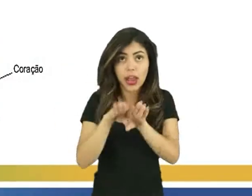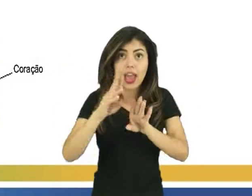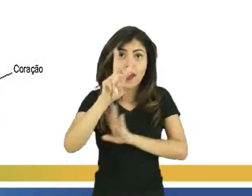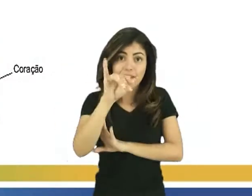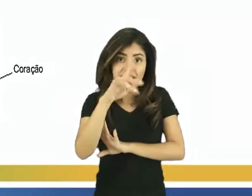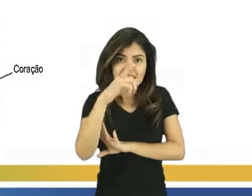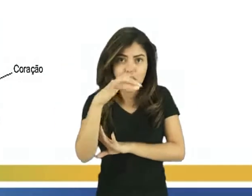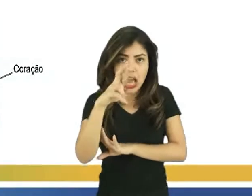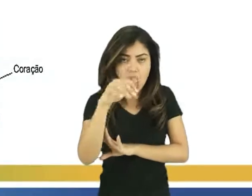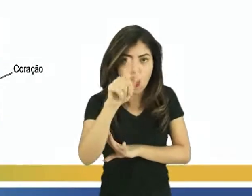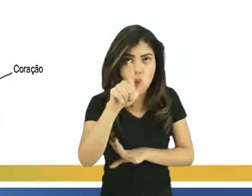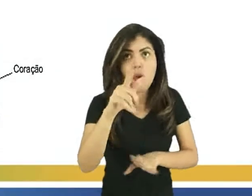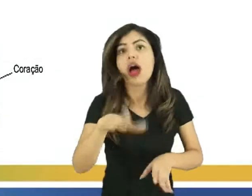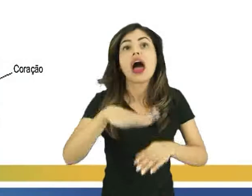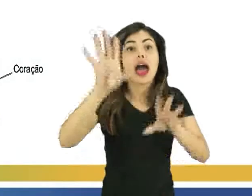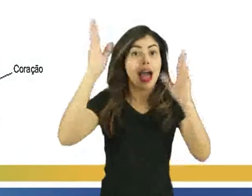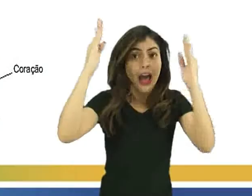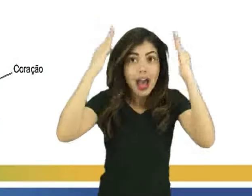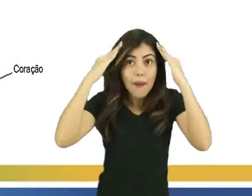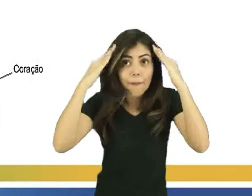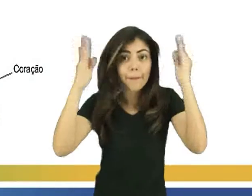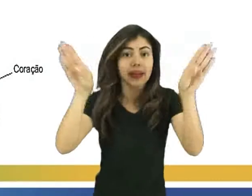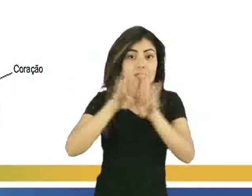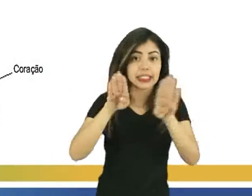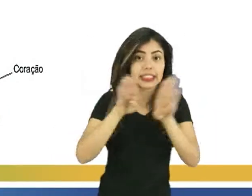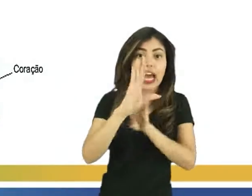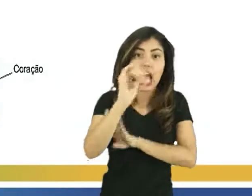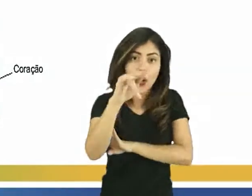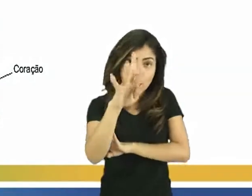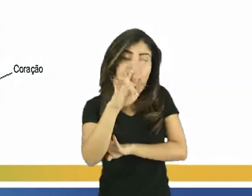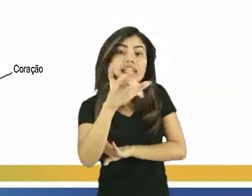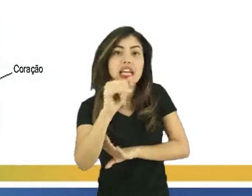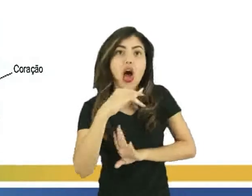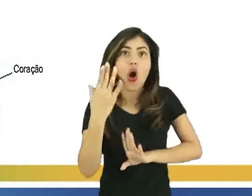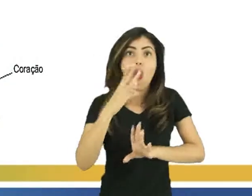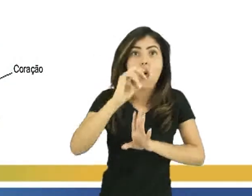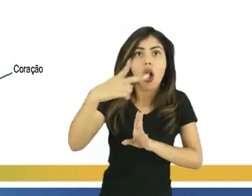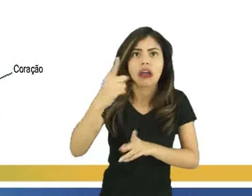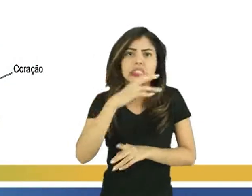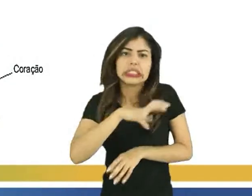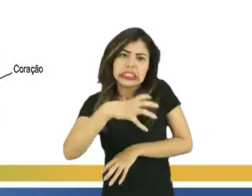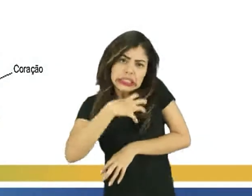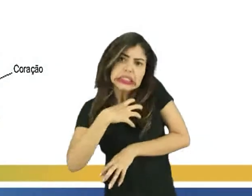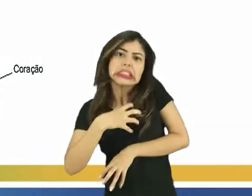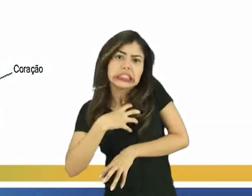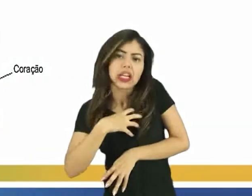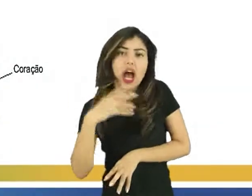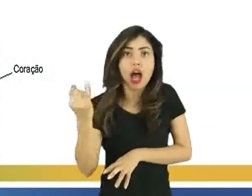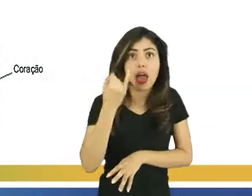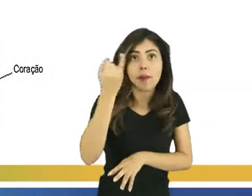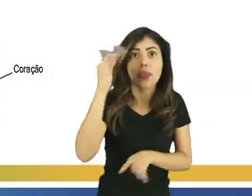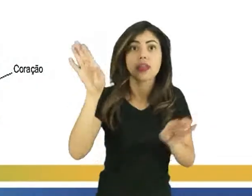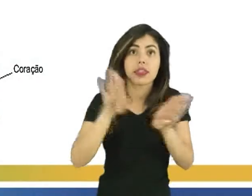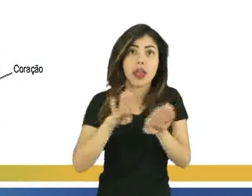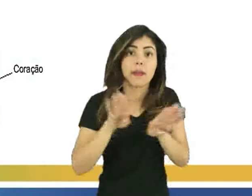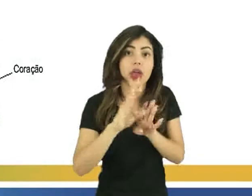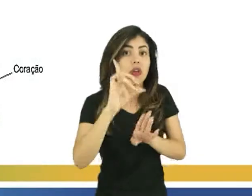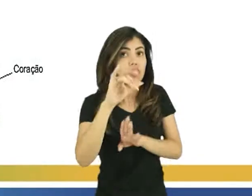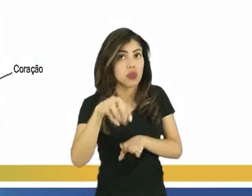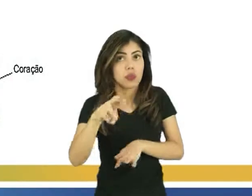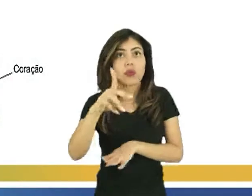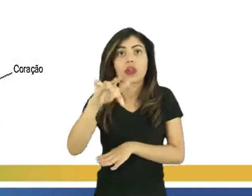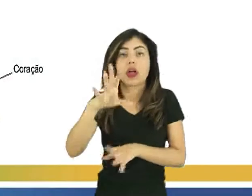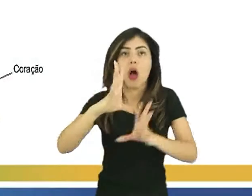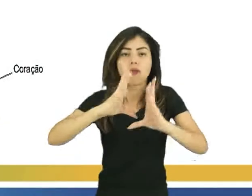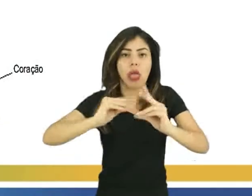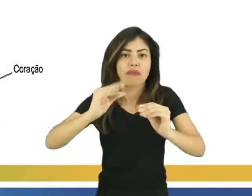Na cabeça é onde ficam localizados os órgãos do sentido. E outras coisas importantes também a respeito dos moluscos